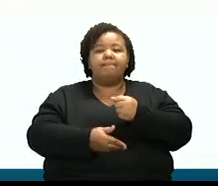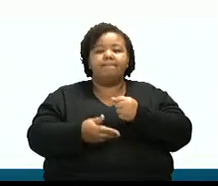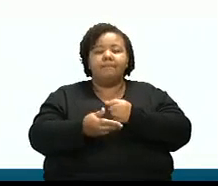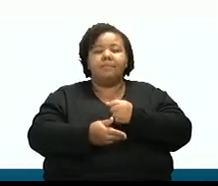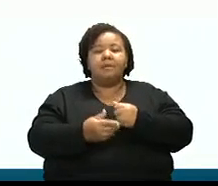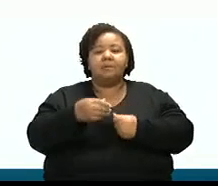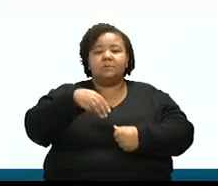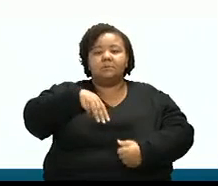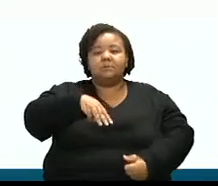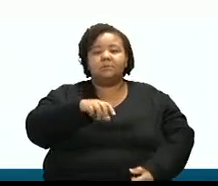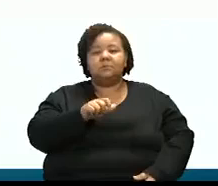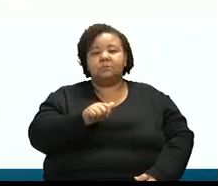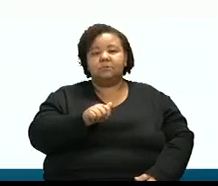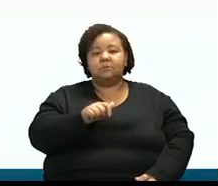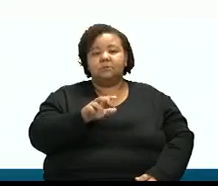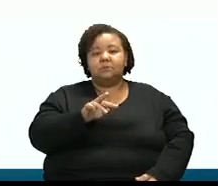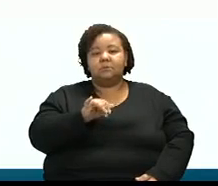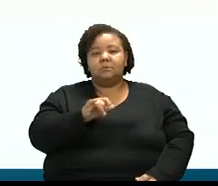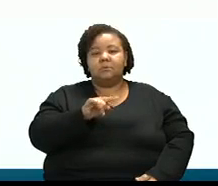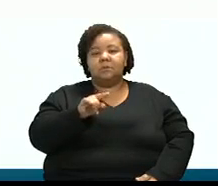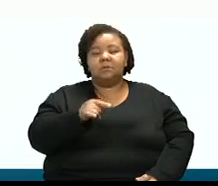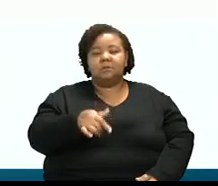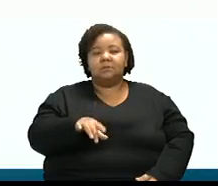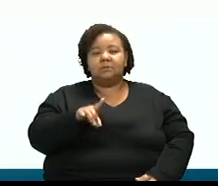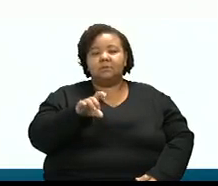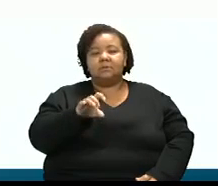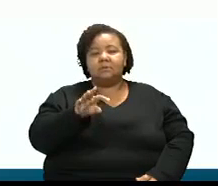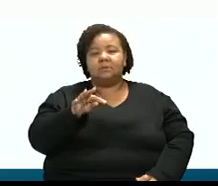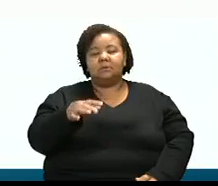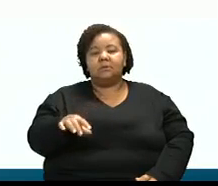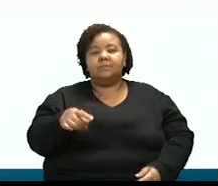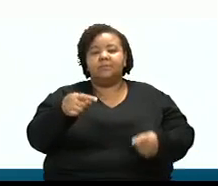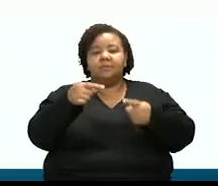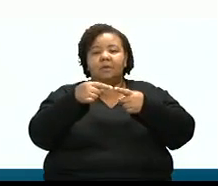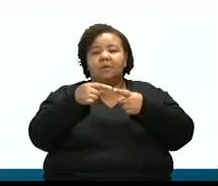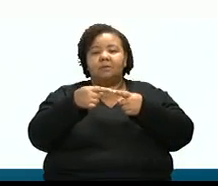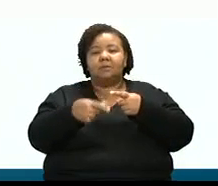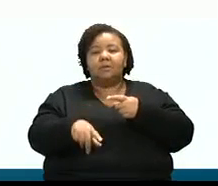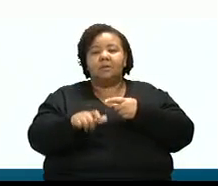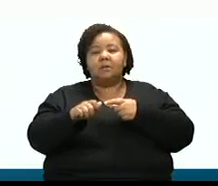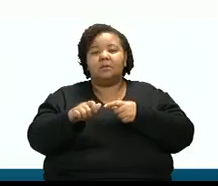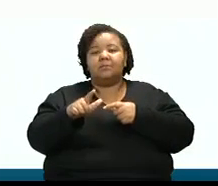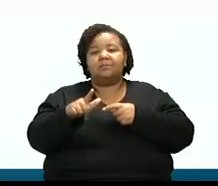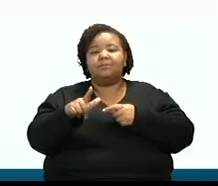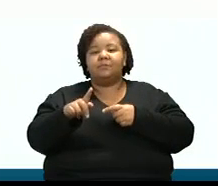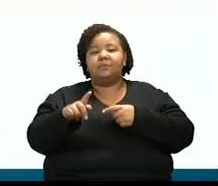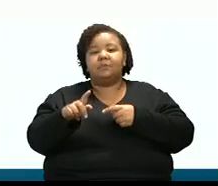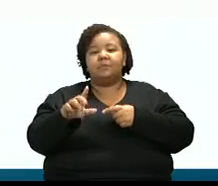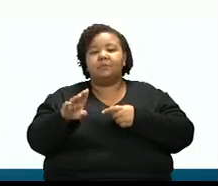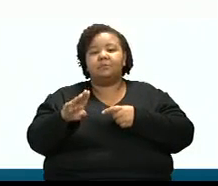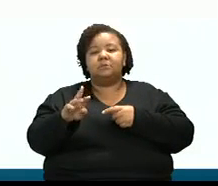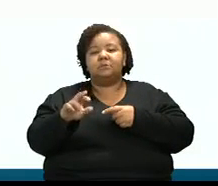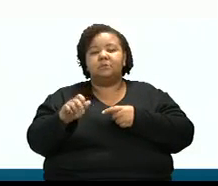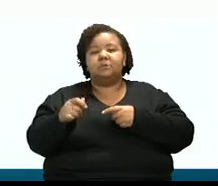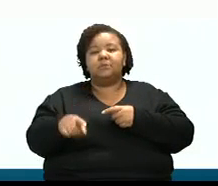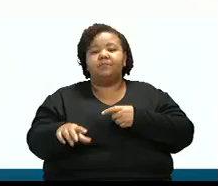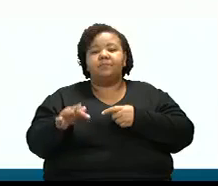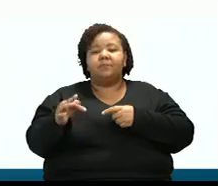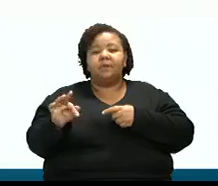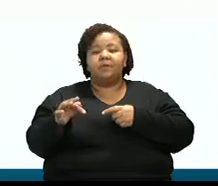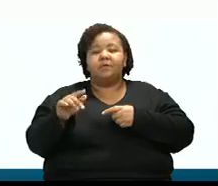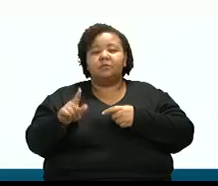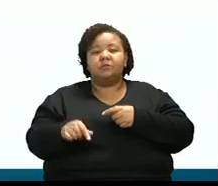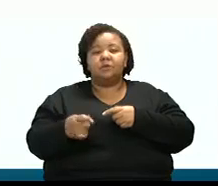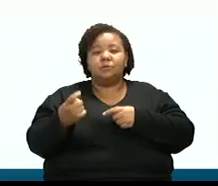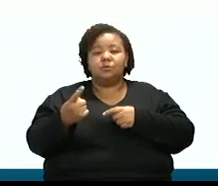matrizes e determinantes associadas à álgebra linear, álgebra vetorial, as funções de uma variável real, de